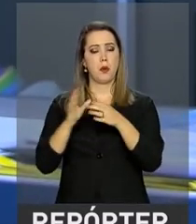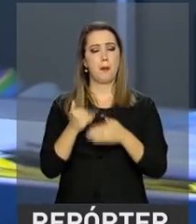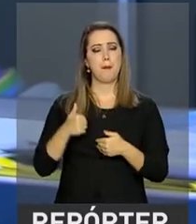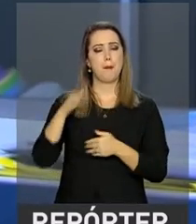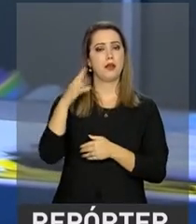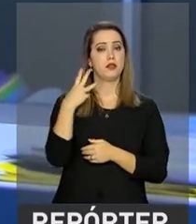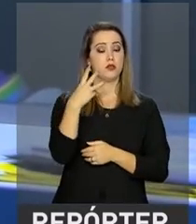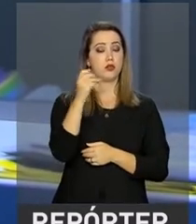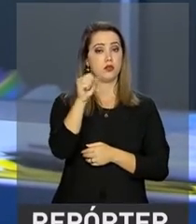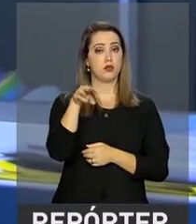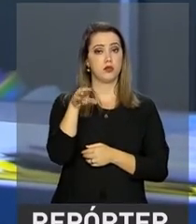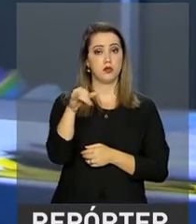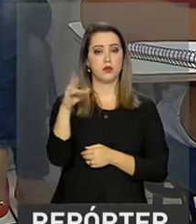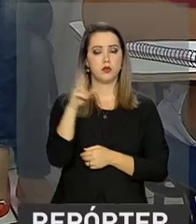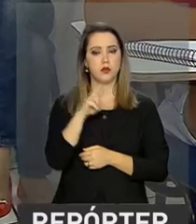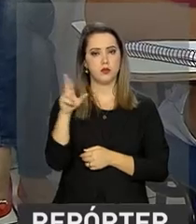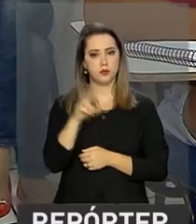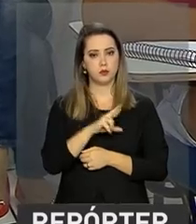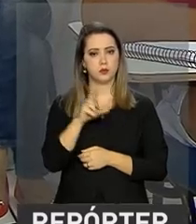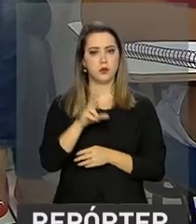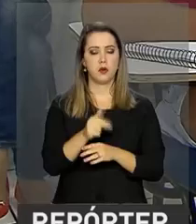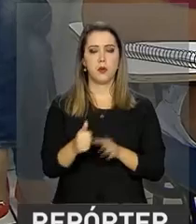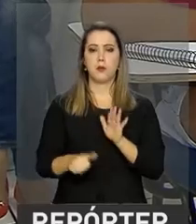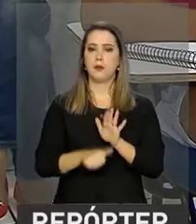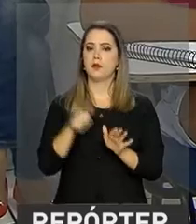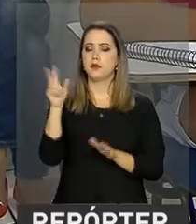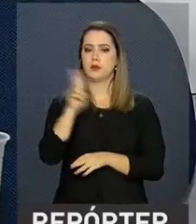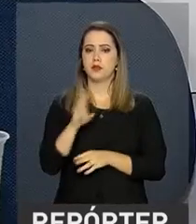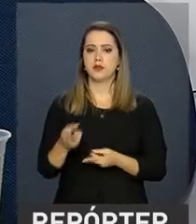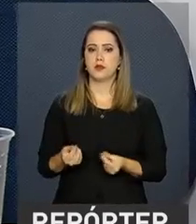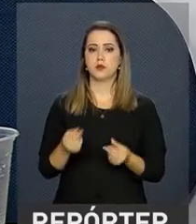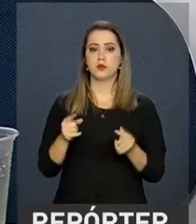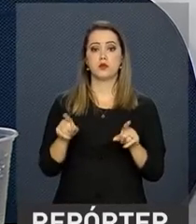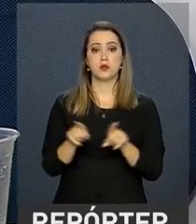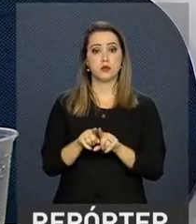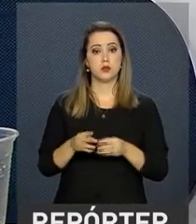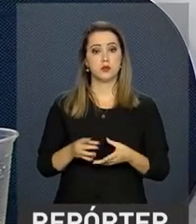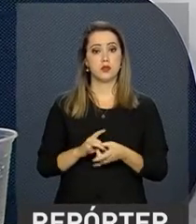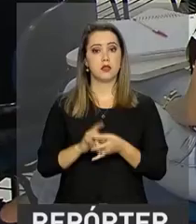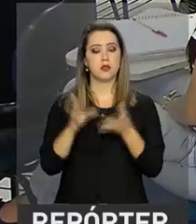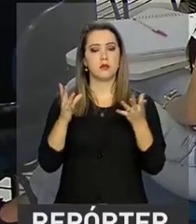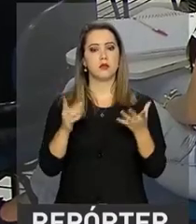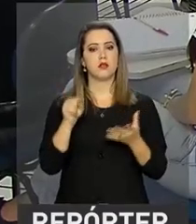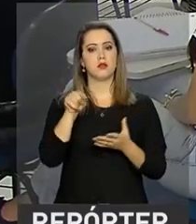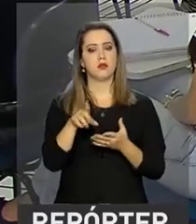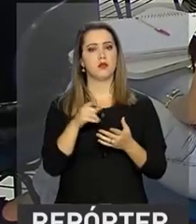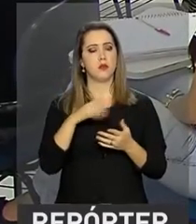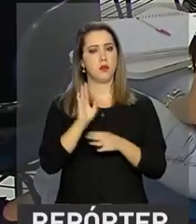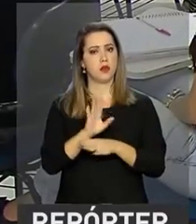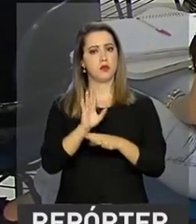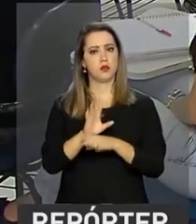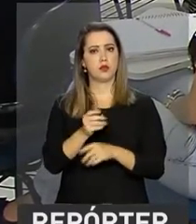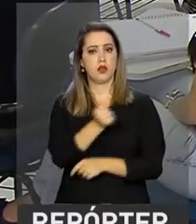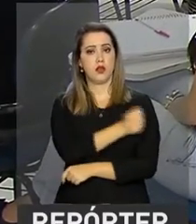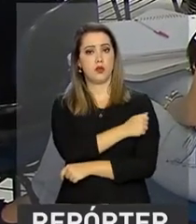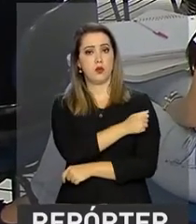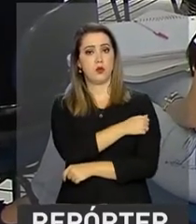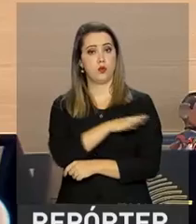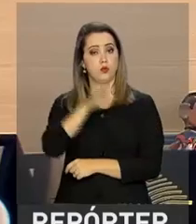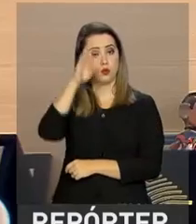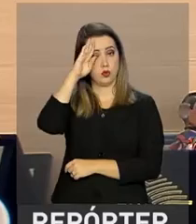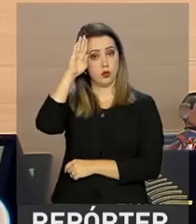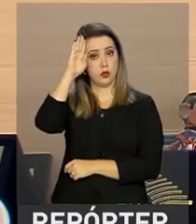38 bilhões de reais e pela primeira vez os recursos também vão ser liberados para apoiar alunos do ensino